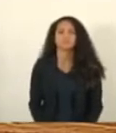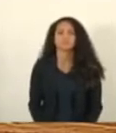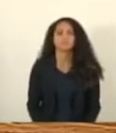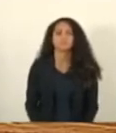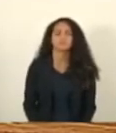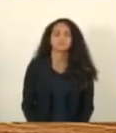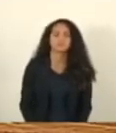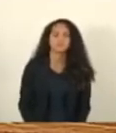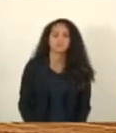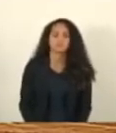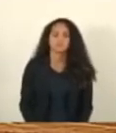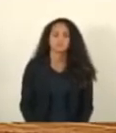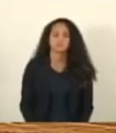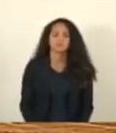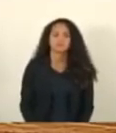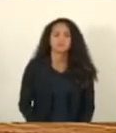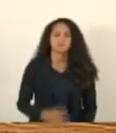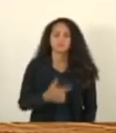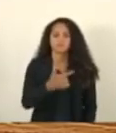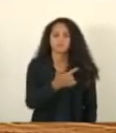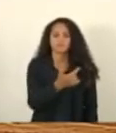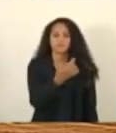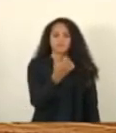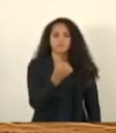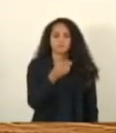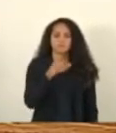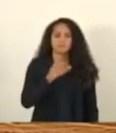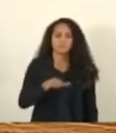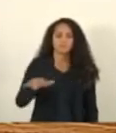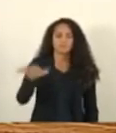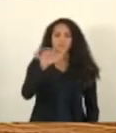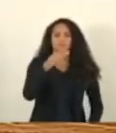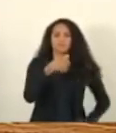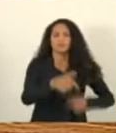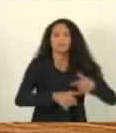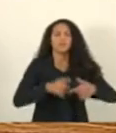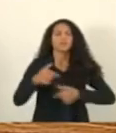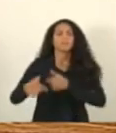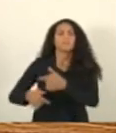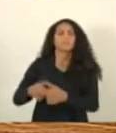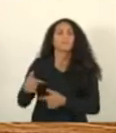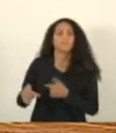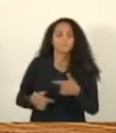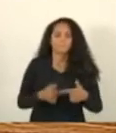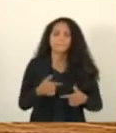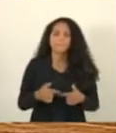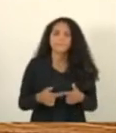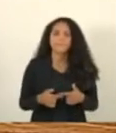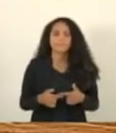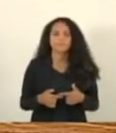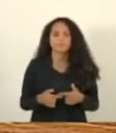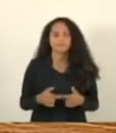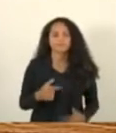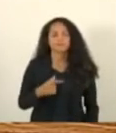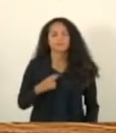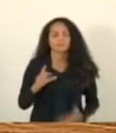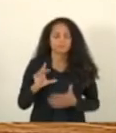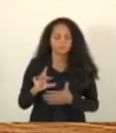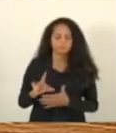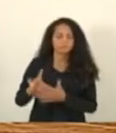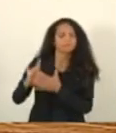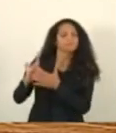São 26 estações de trabalhos que atuam em liderança